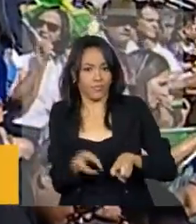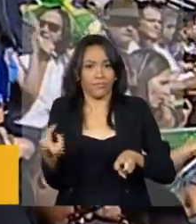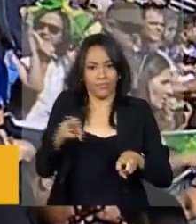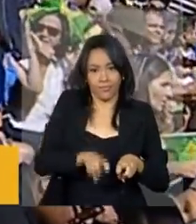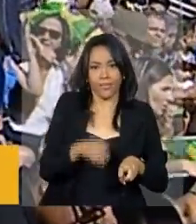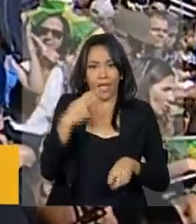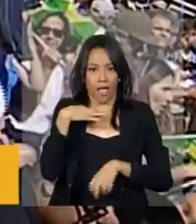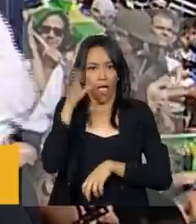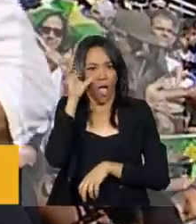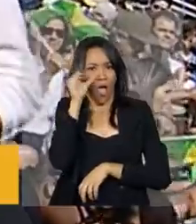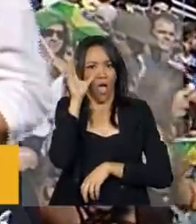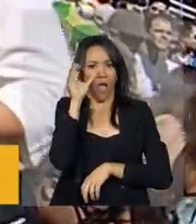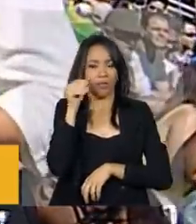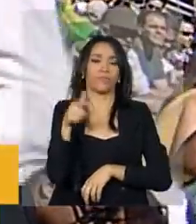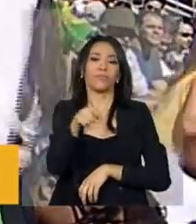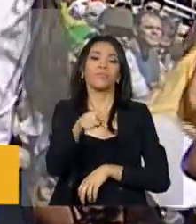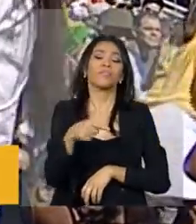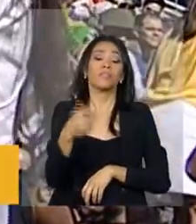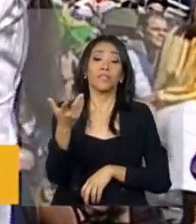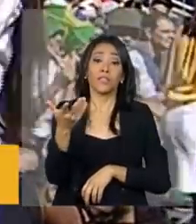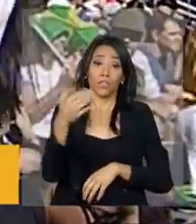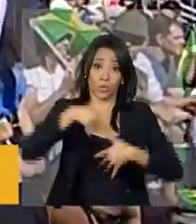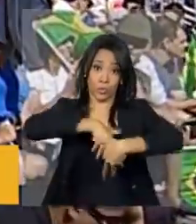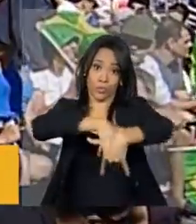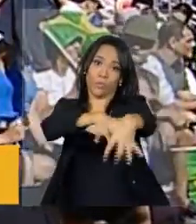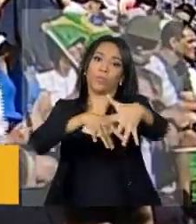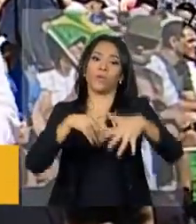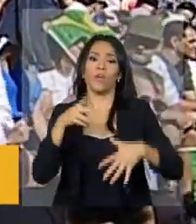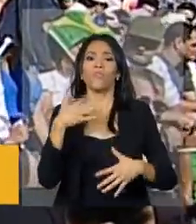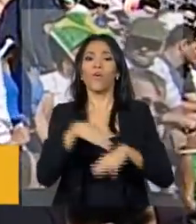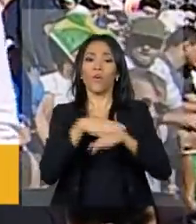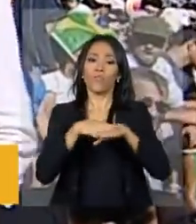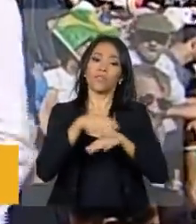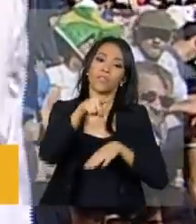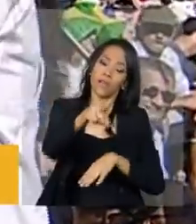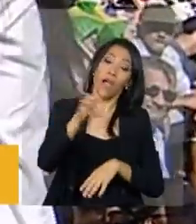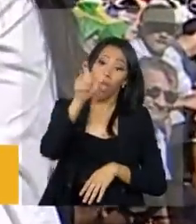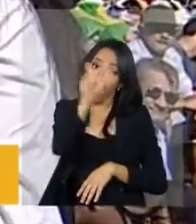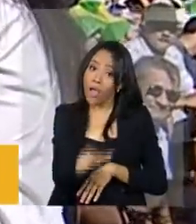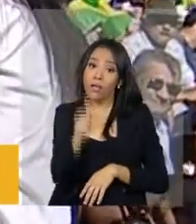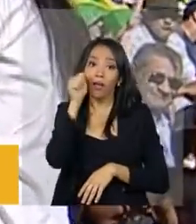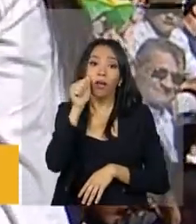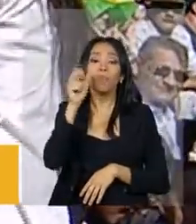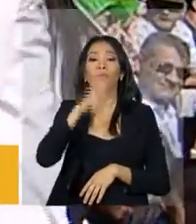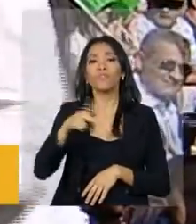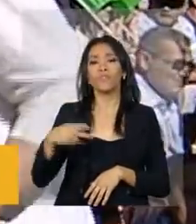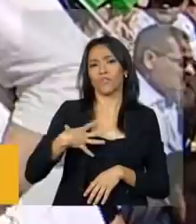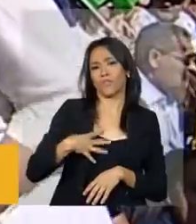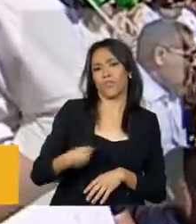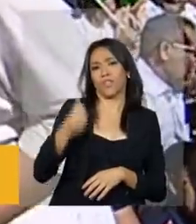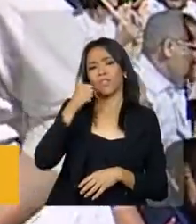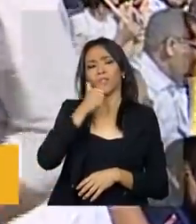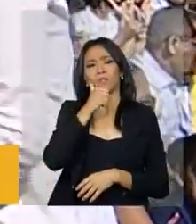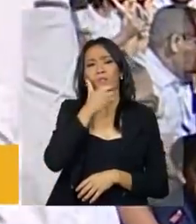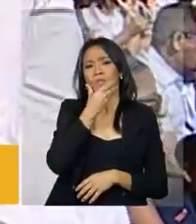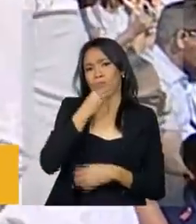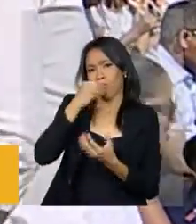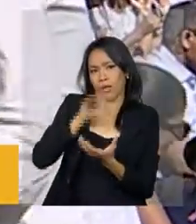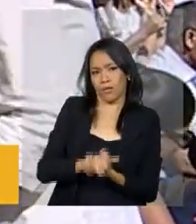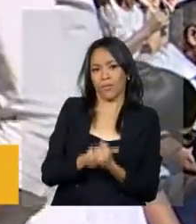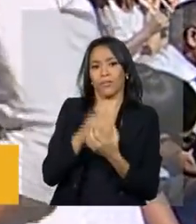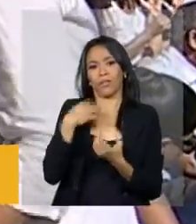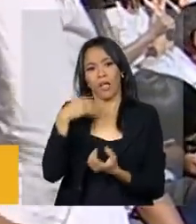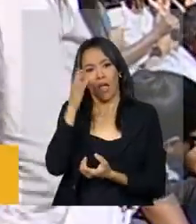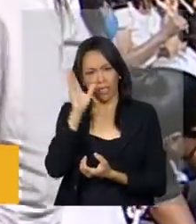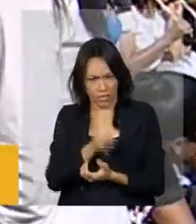interessadas em assistir o desfile aqui presencialmente. Eu vou conversar com a Gisele Rios, que é professora e veio com as filhas, com o marido acompanhar o desfile. Gisele,